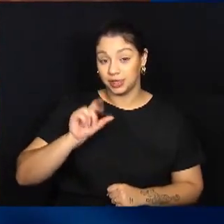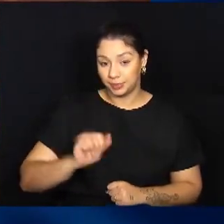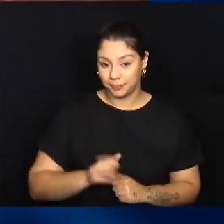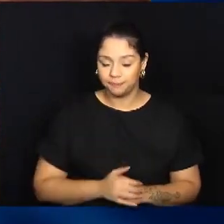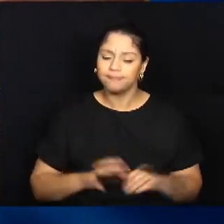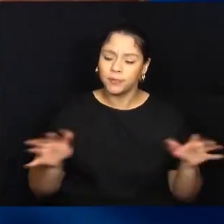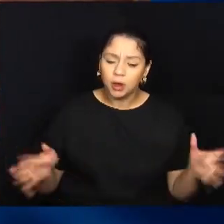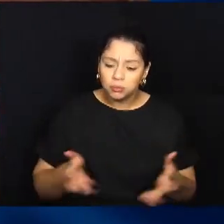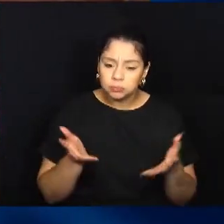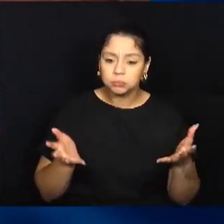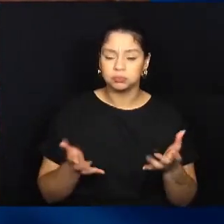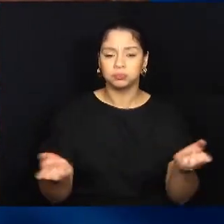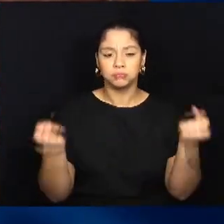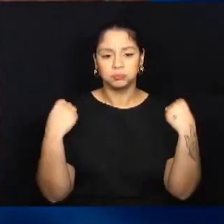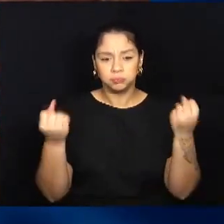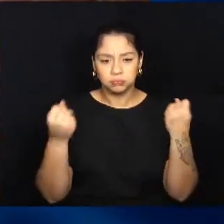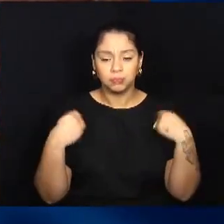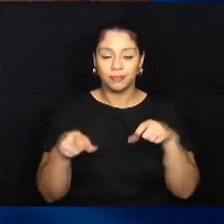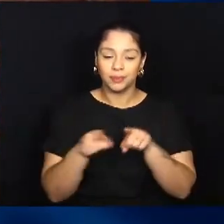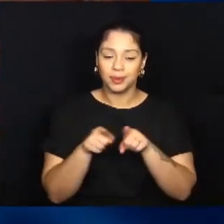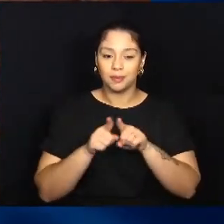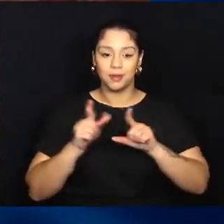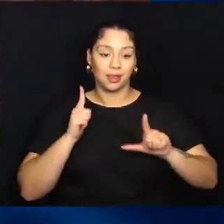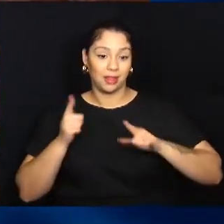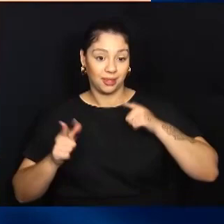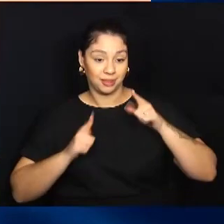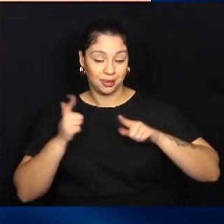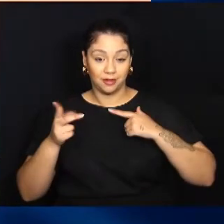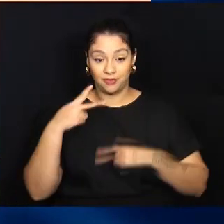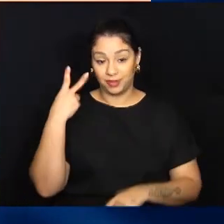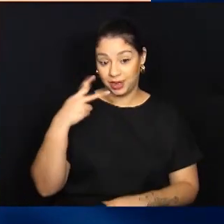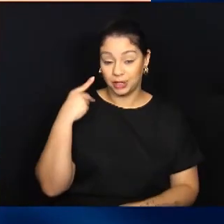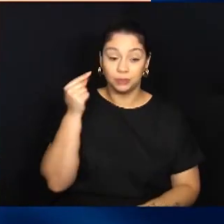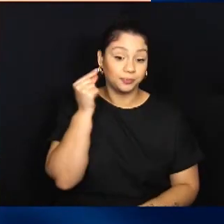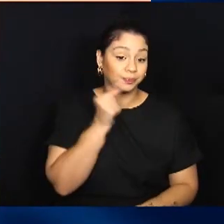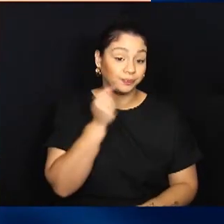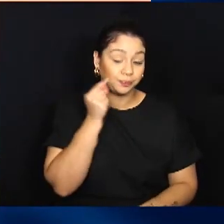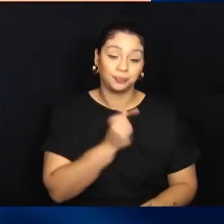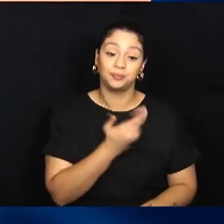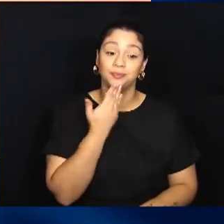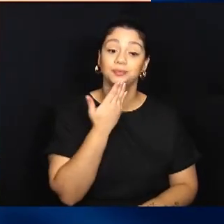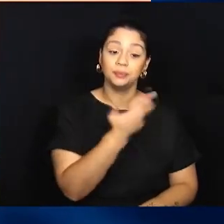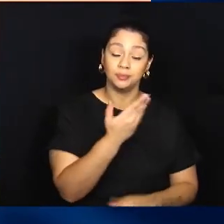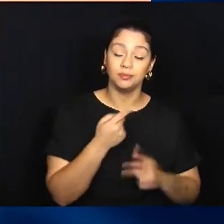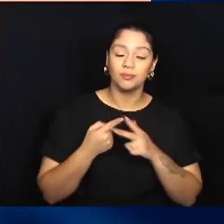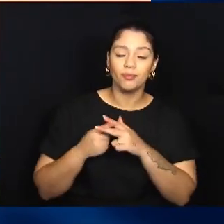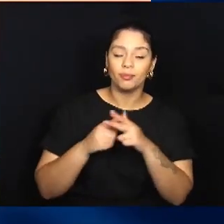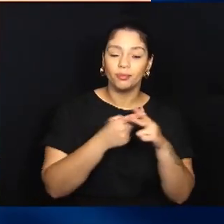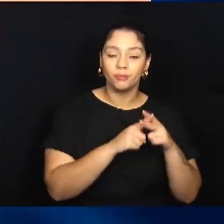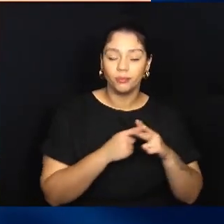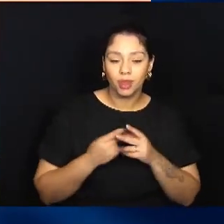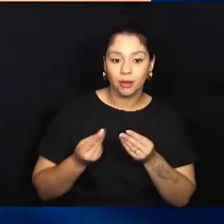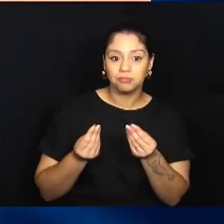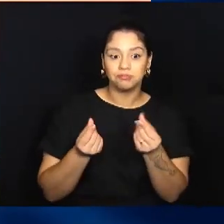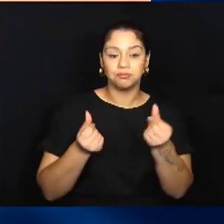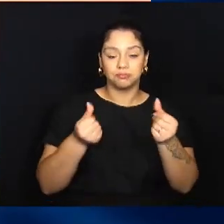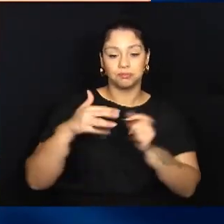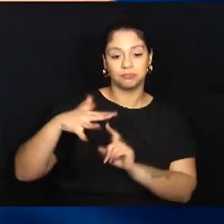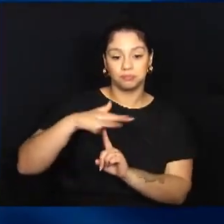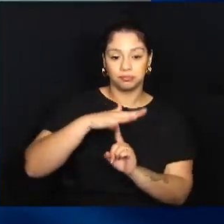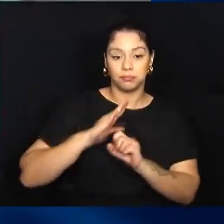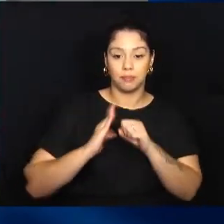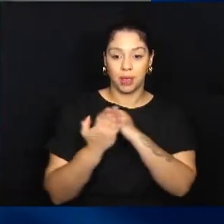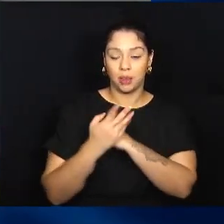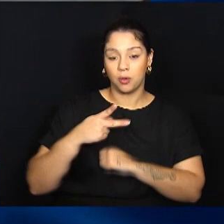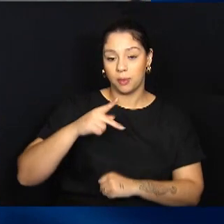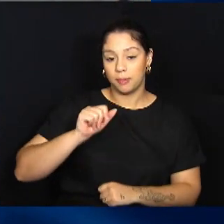atividade física e trazer mais lazer, vereador Marcelo Silva solicita revitalização de praça no bairro das